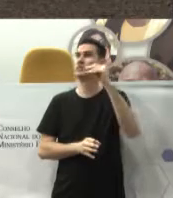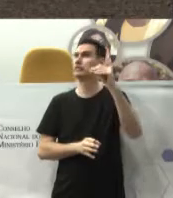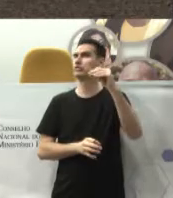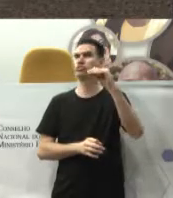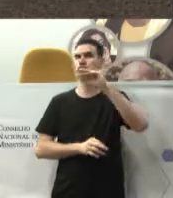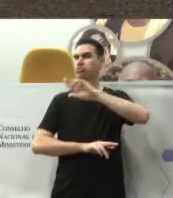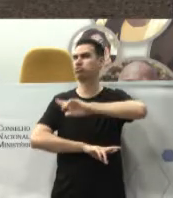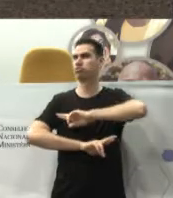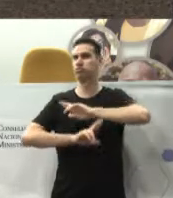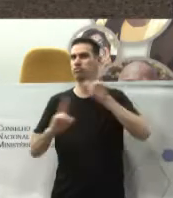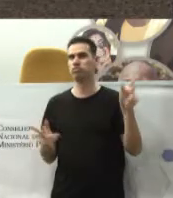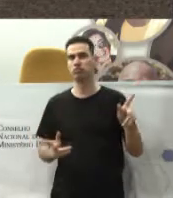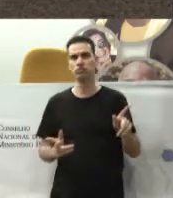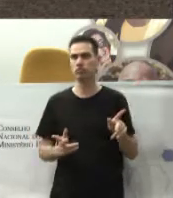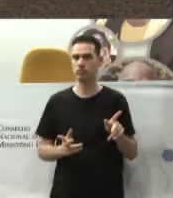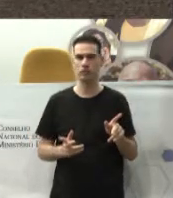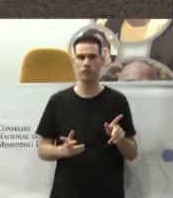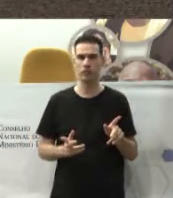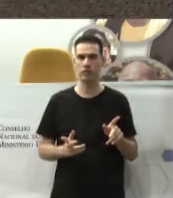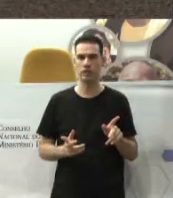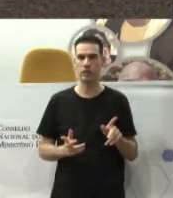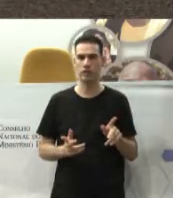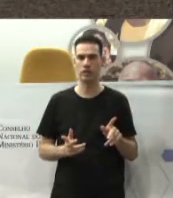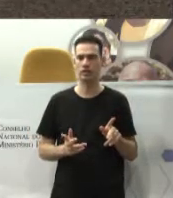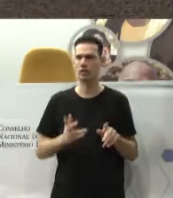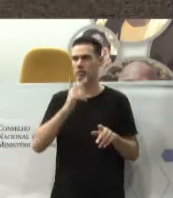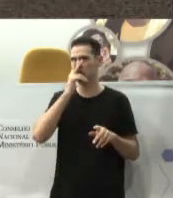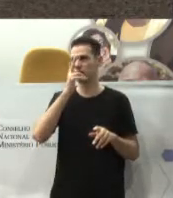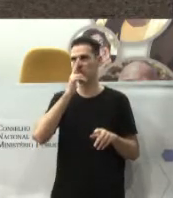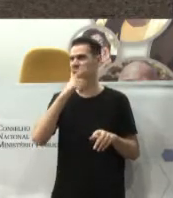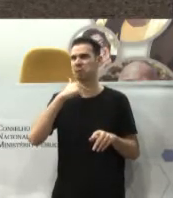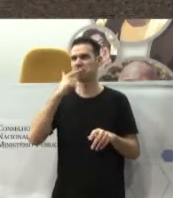diferente para ser algo que